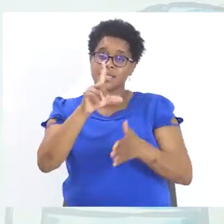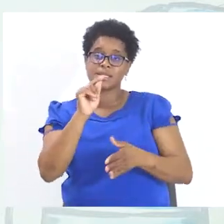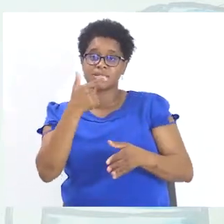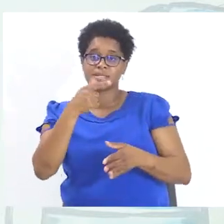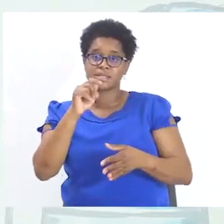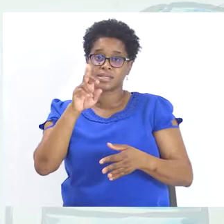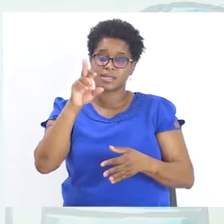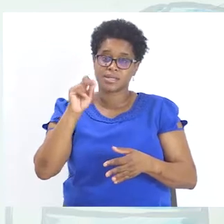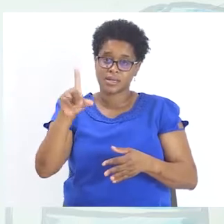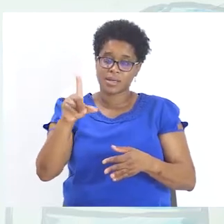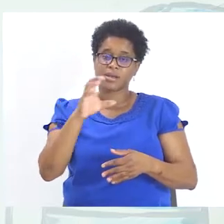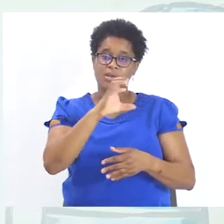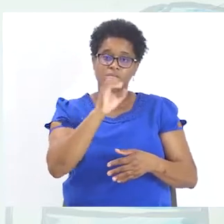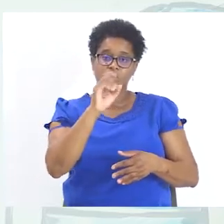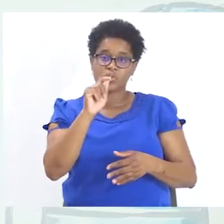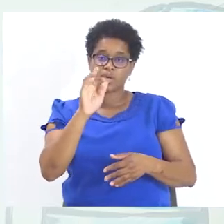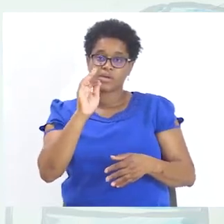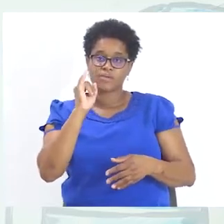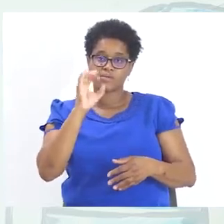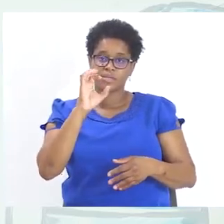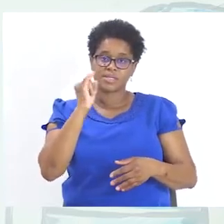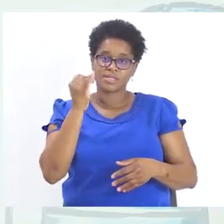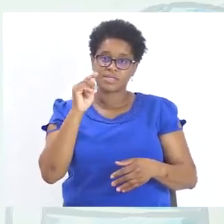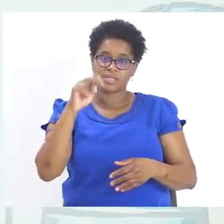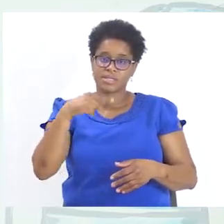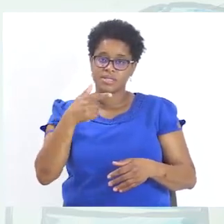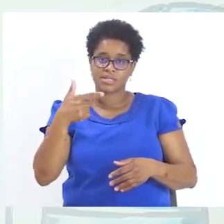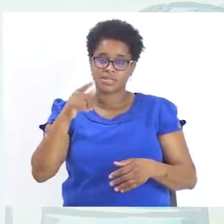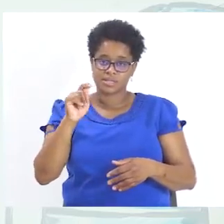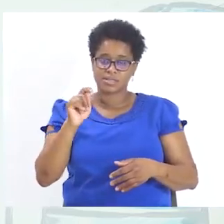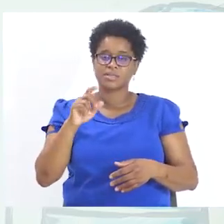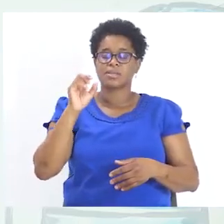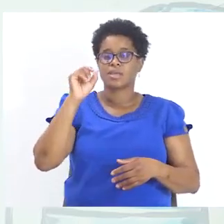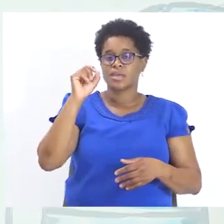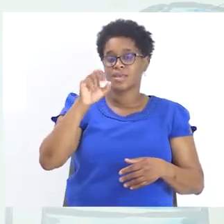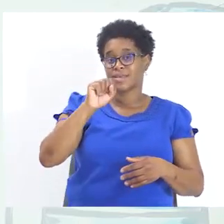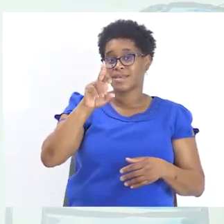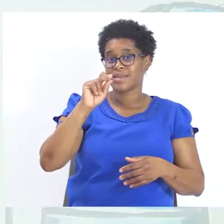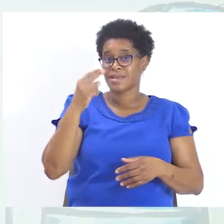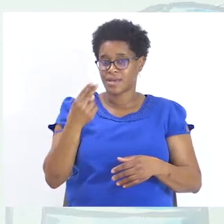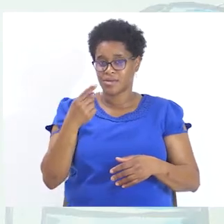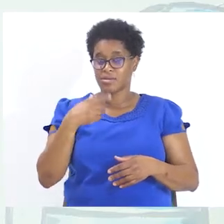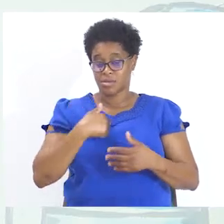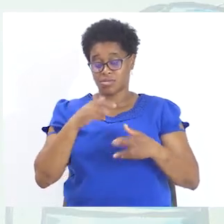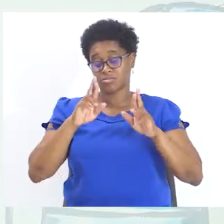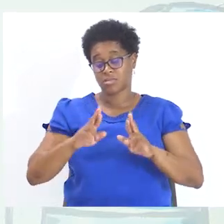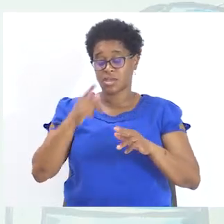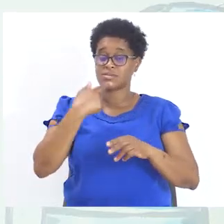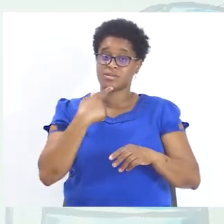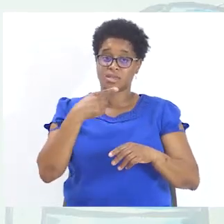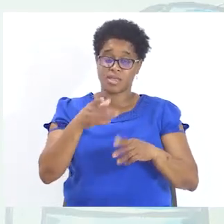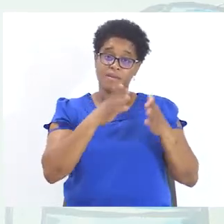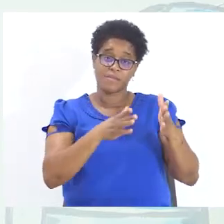literal, coeficiente, grau e espero que tenham entendido essa